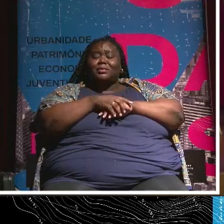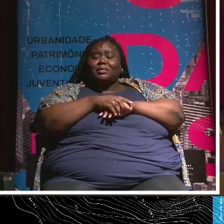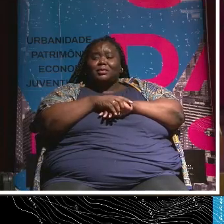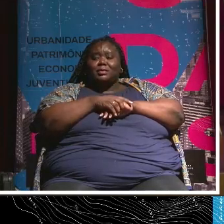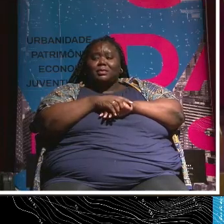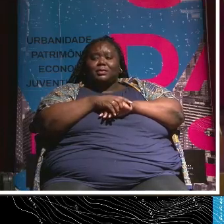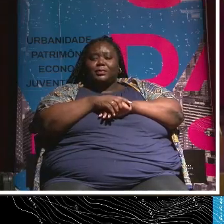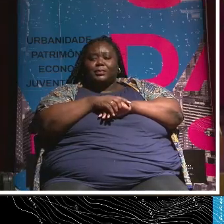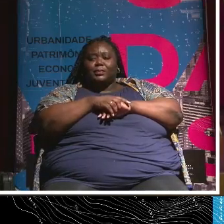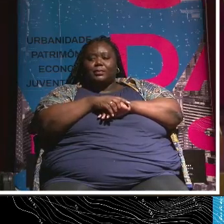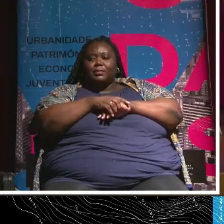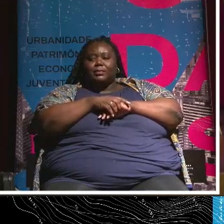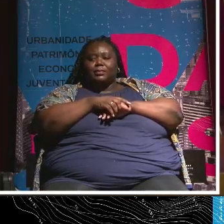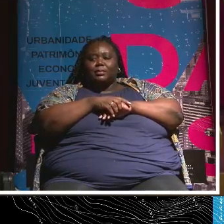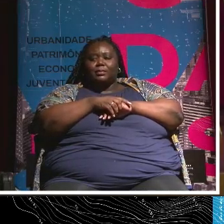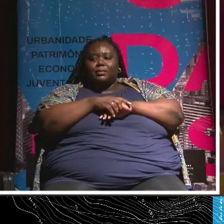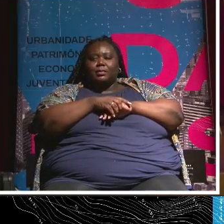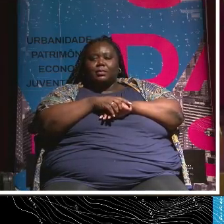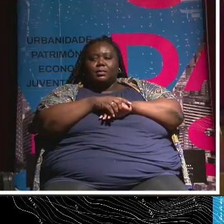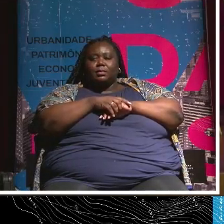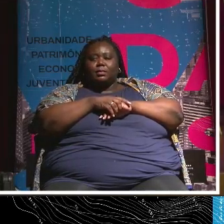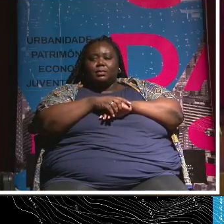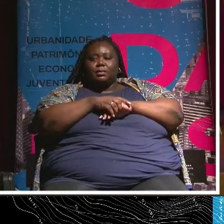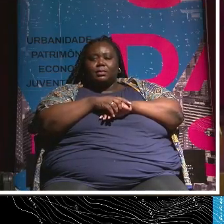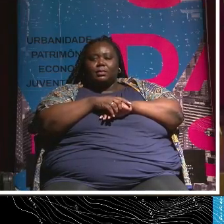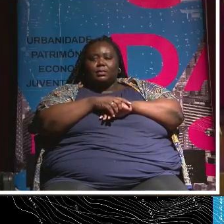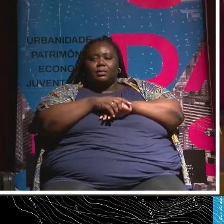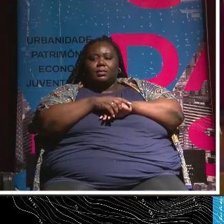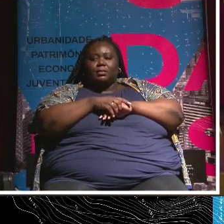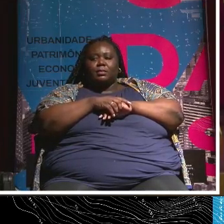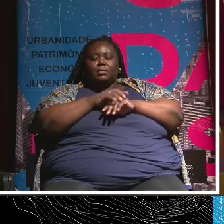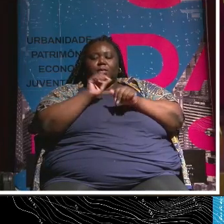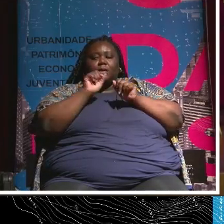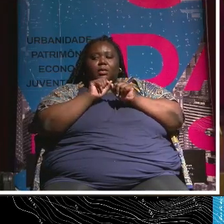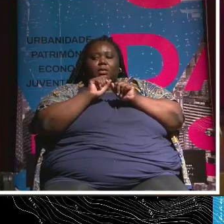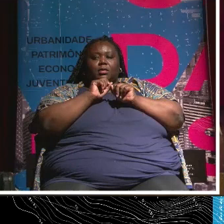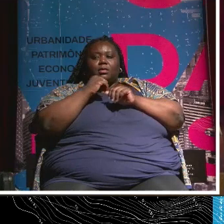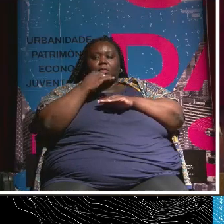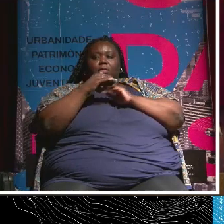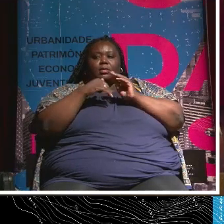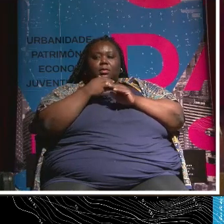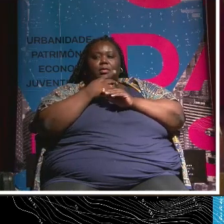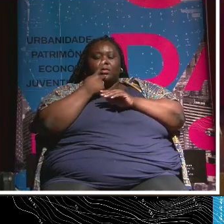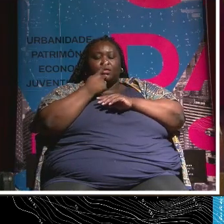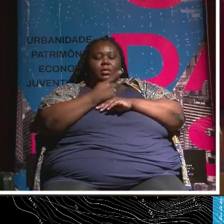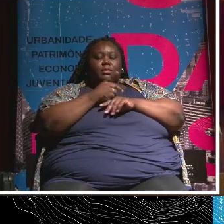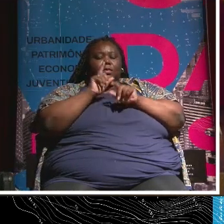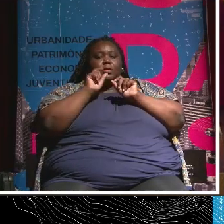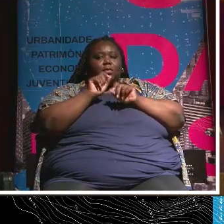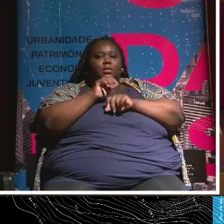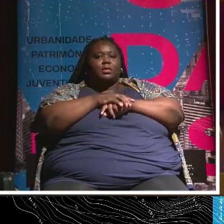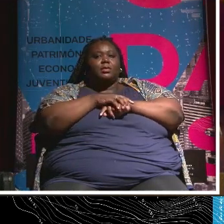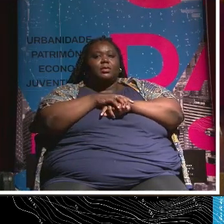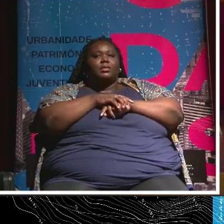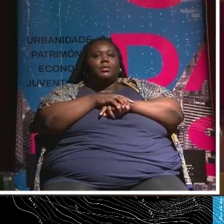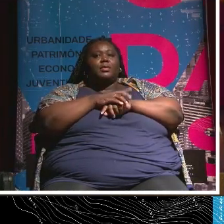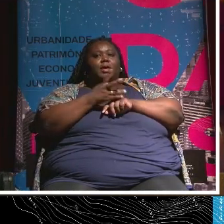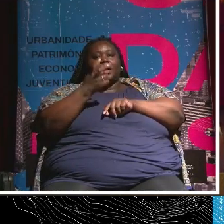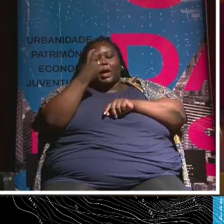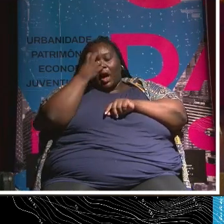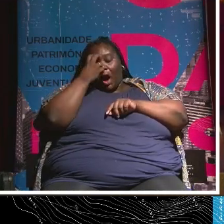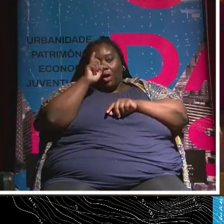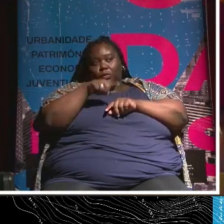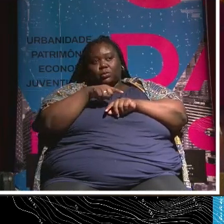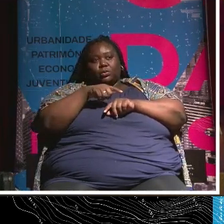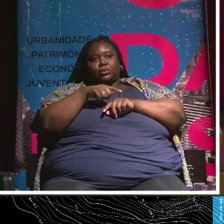E eles estão trabalhando com 3 conceitos que eles estão desenvolvendo, que sempre que eu posso, eu falo, né? A cultura e